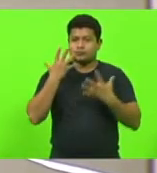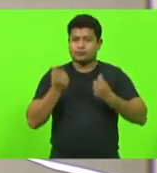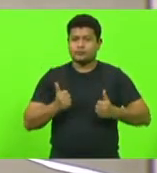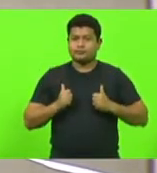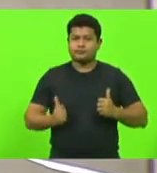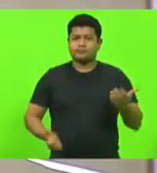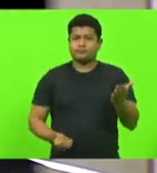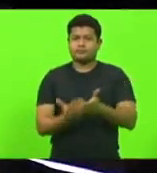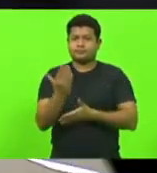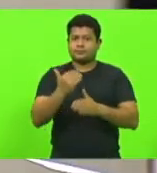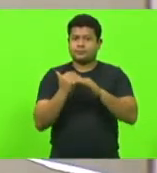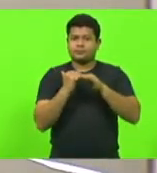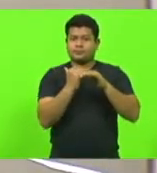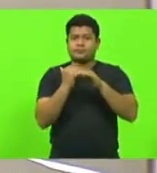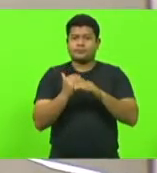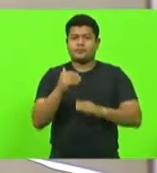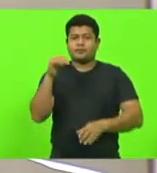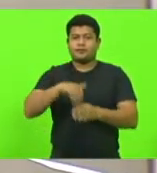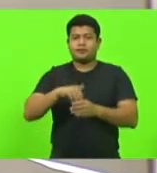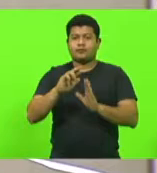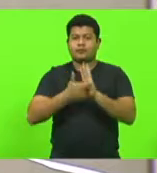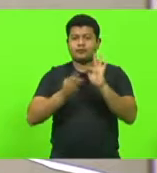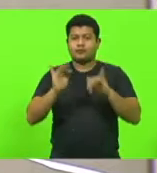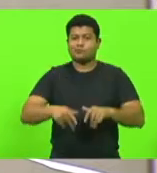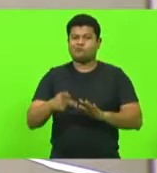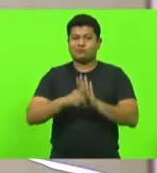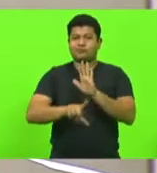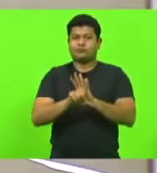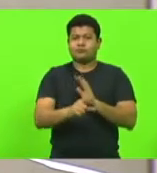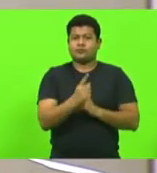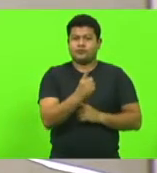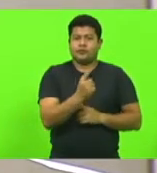Aprovado por unanimidade. Votação da redação final do projeto de lei